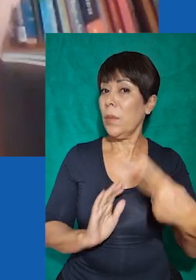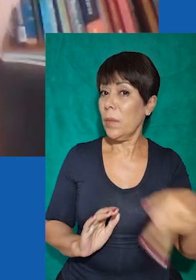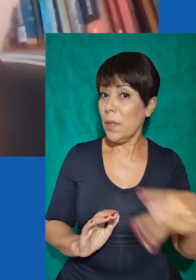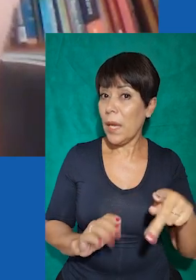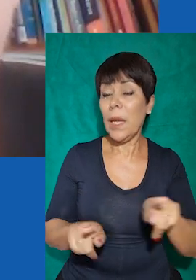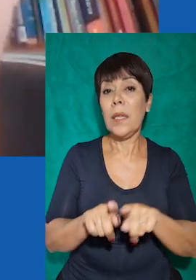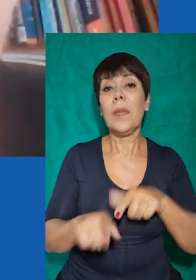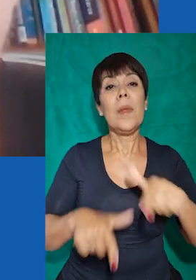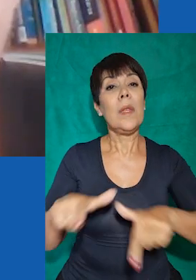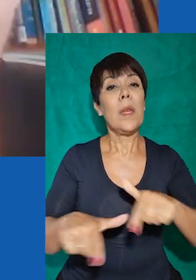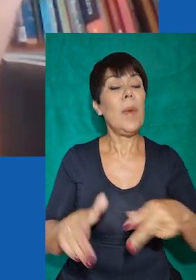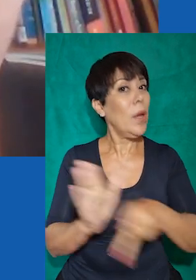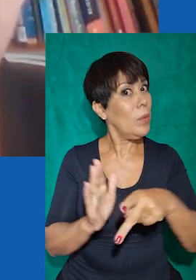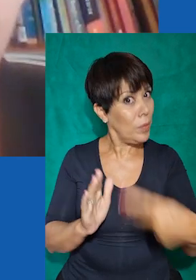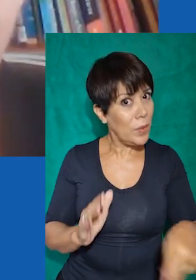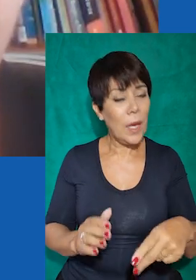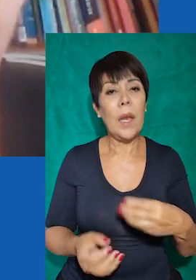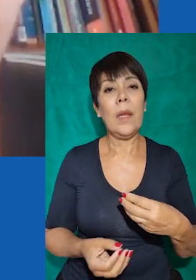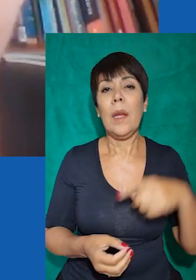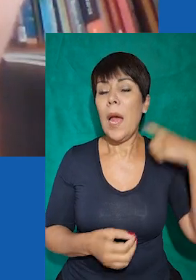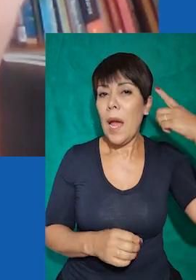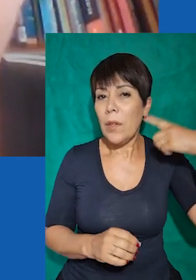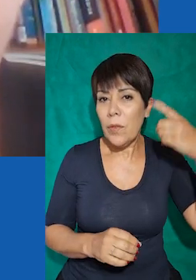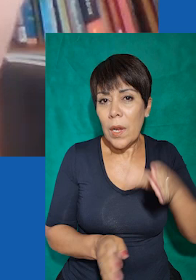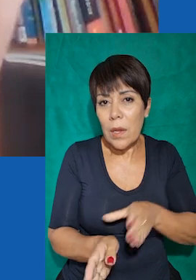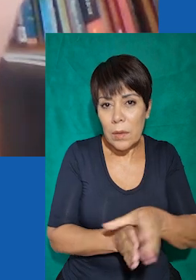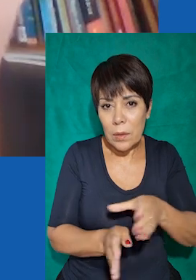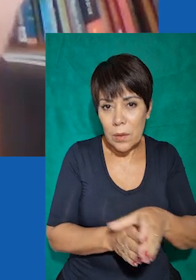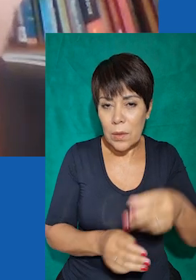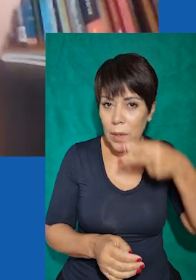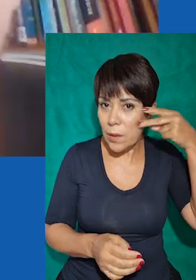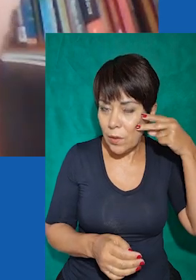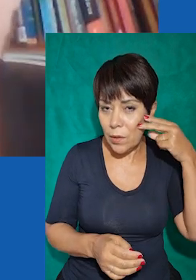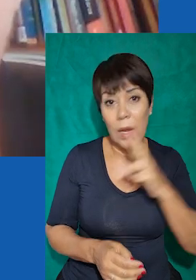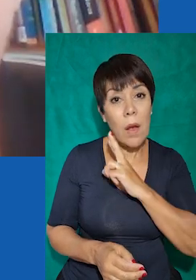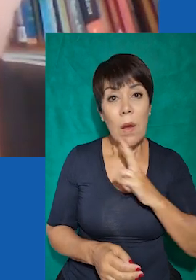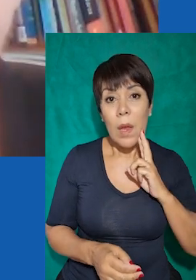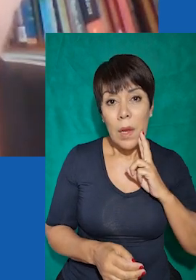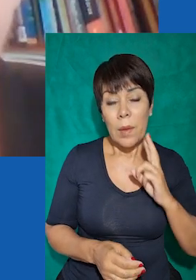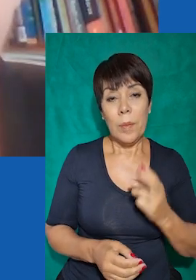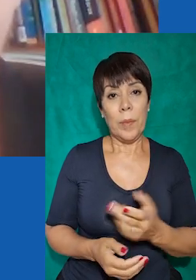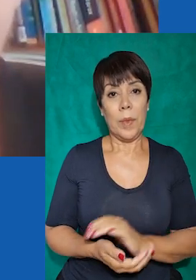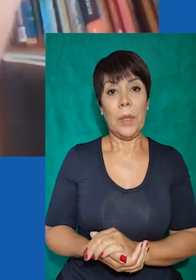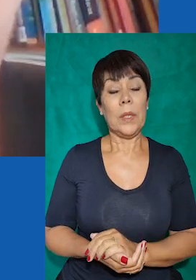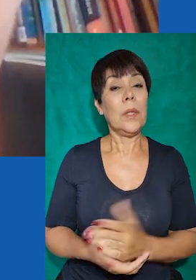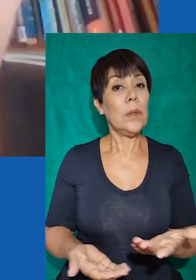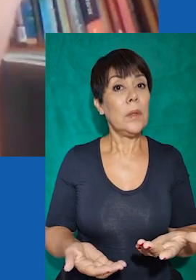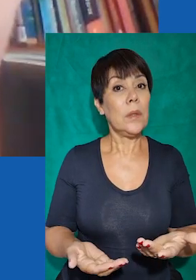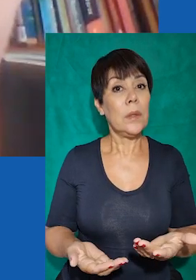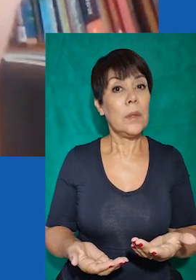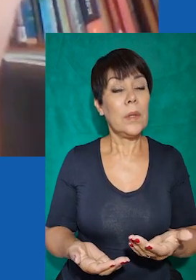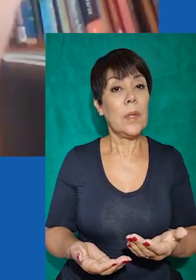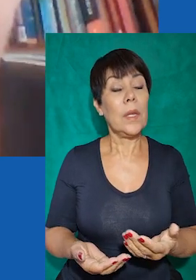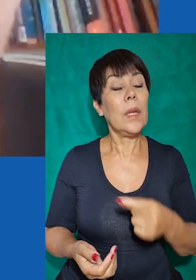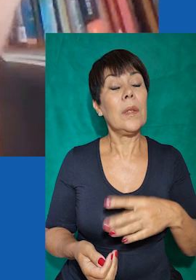da sua atuação como advogada do Conselho Indígena de Roraima, né? E